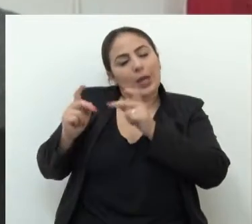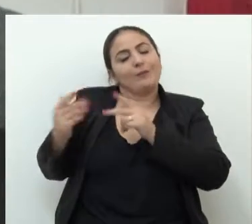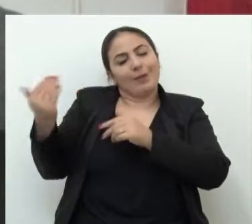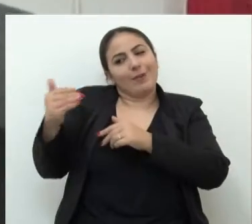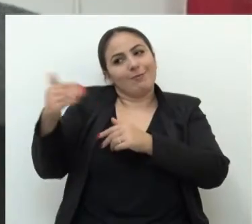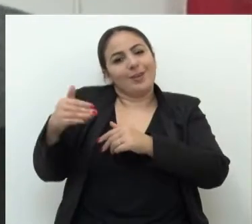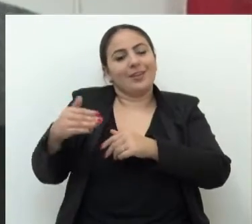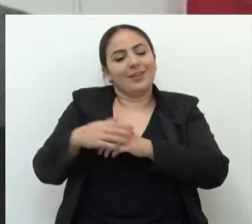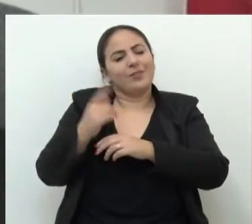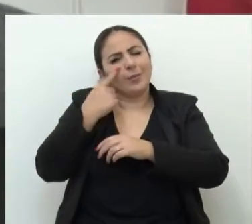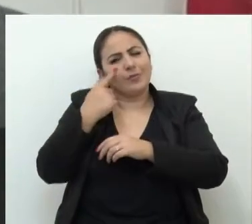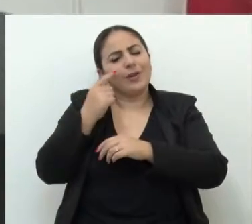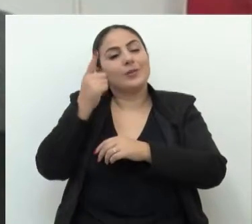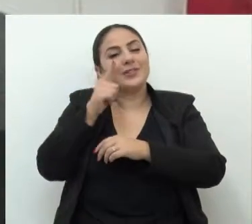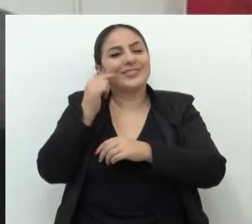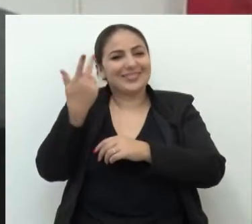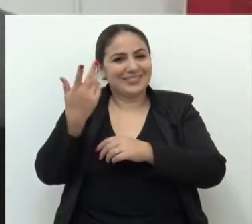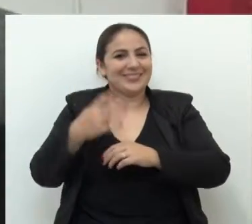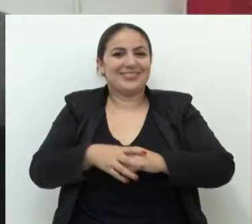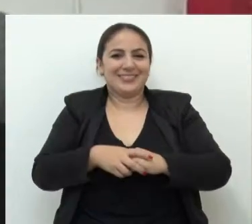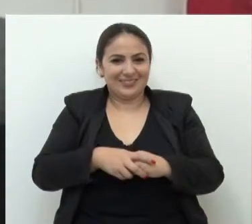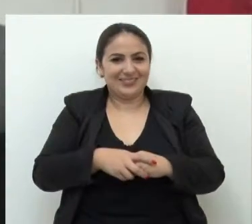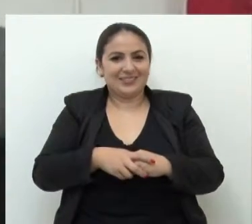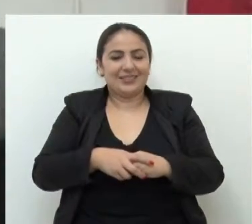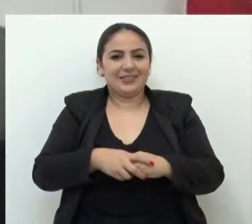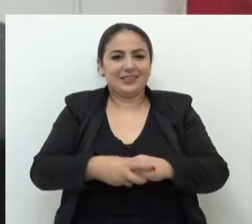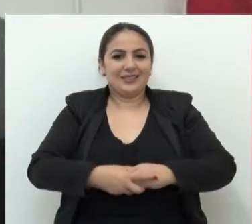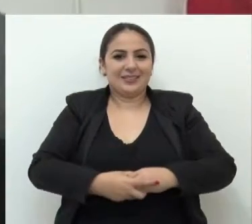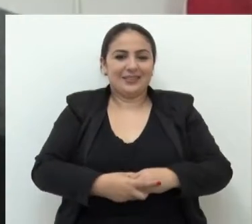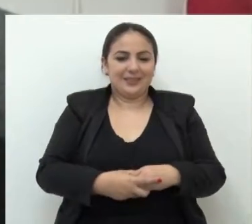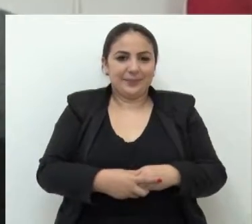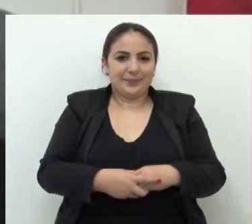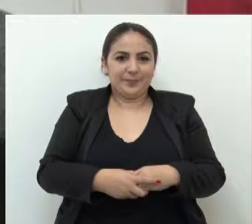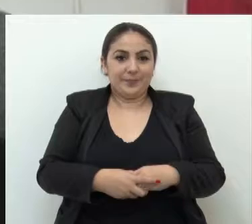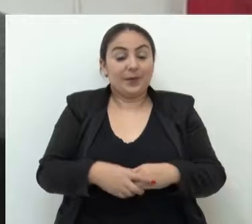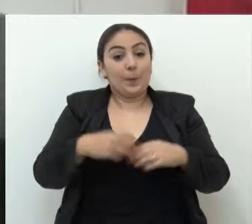e até que ele disse, tá, então vem, vamos ver o que vai dar.